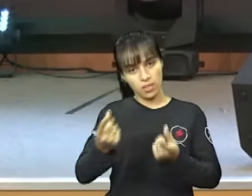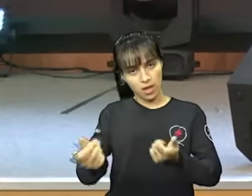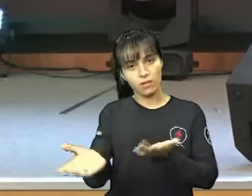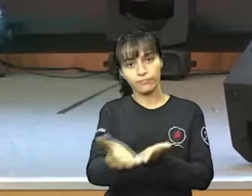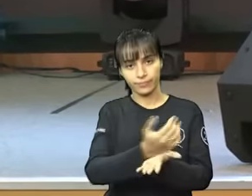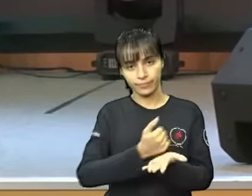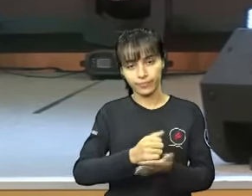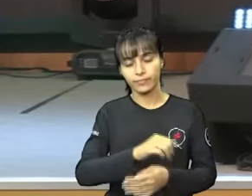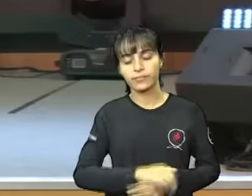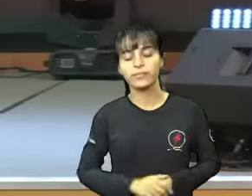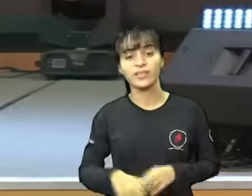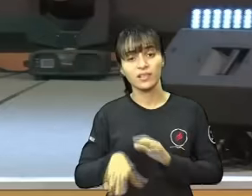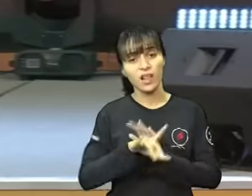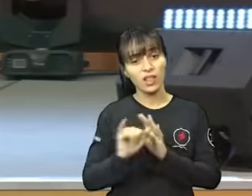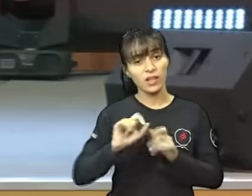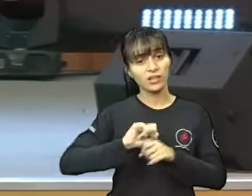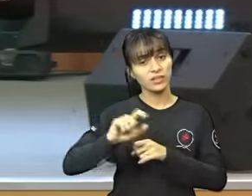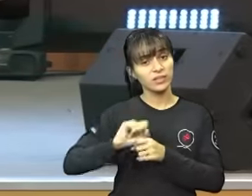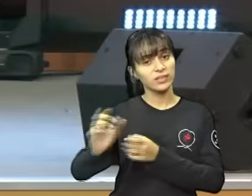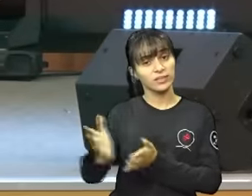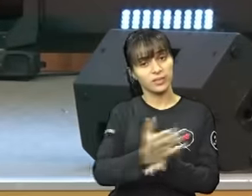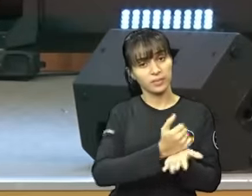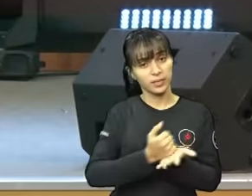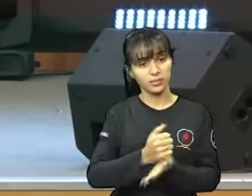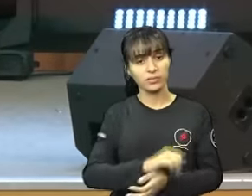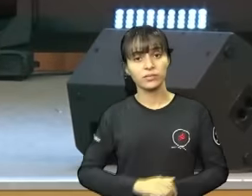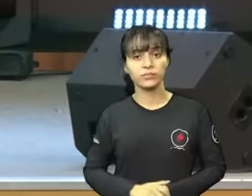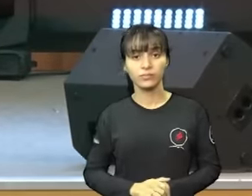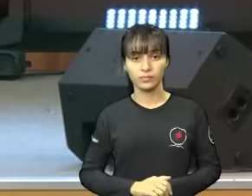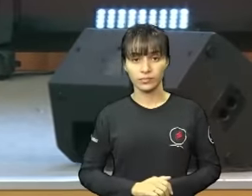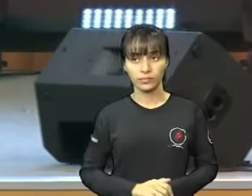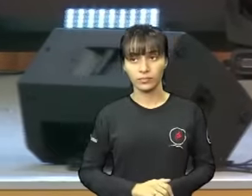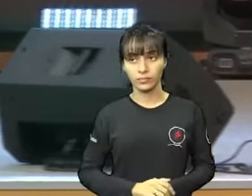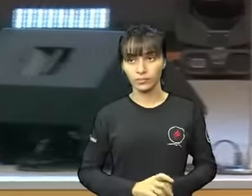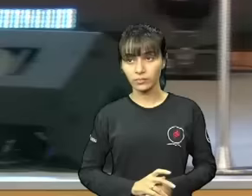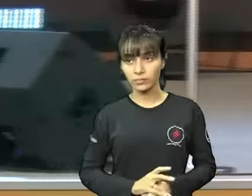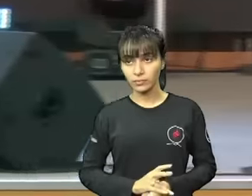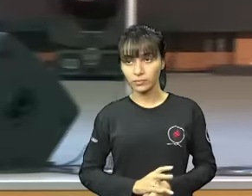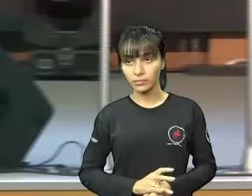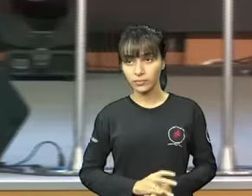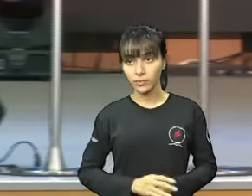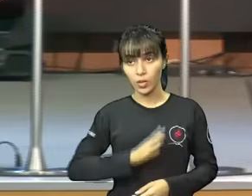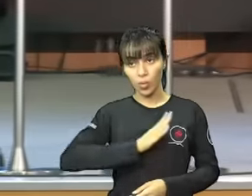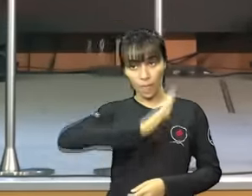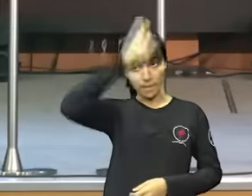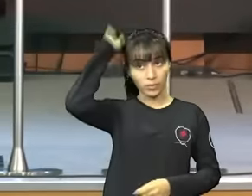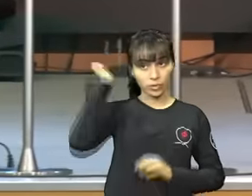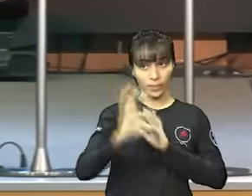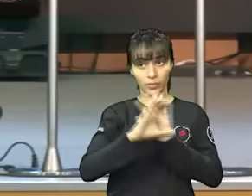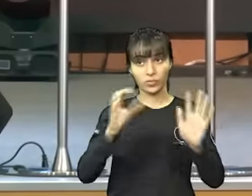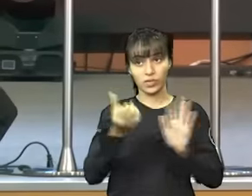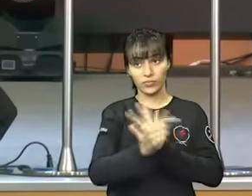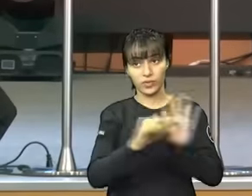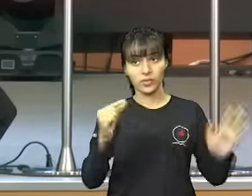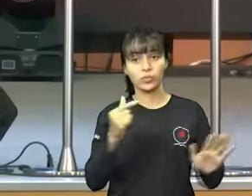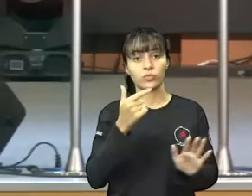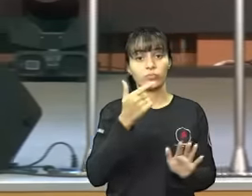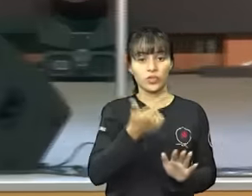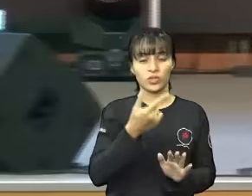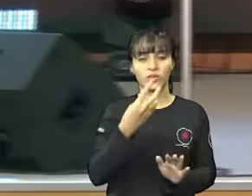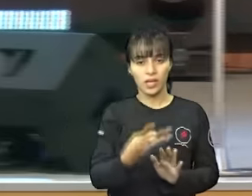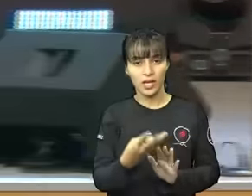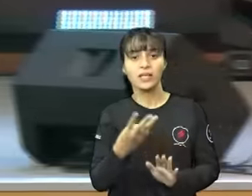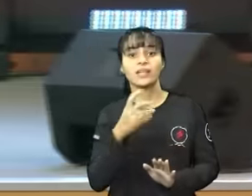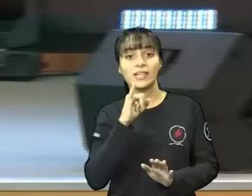o leite semeadura meu filho e quando a Bíblia diz em romanos 6:23 o salário